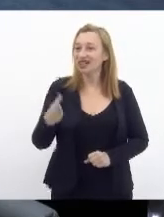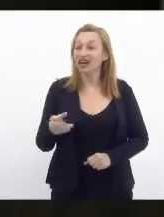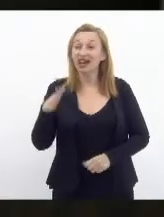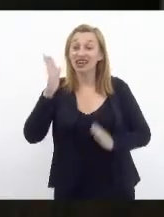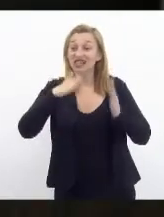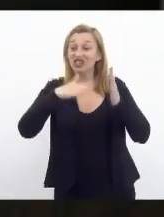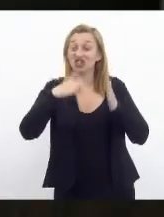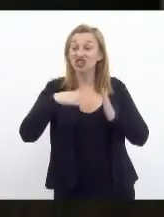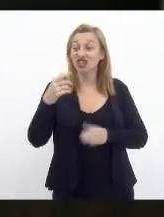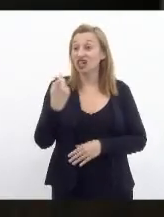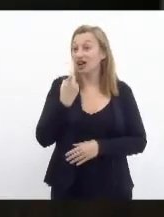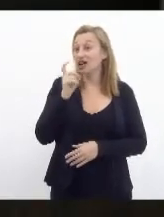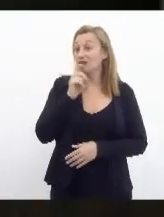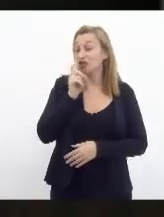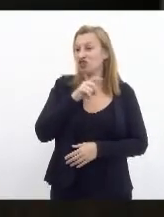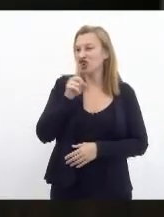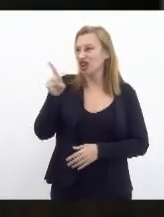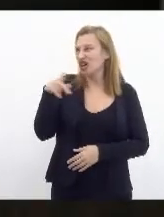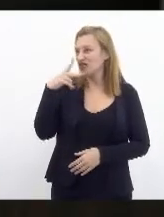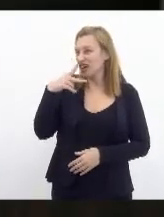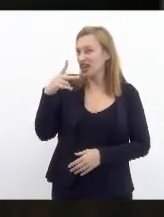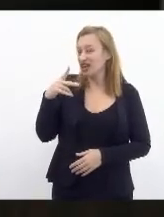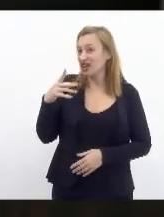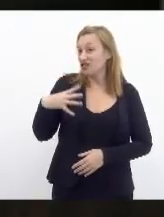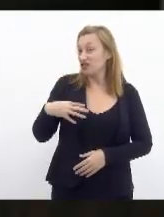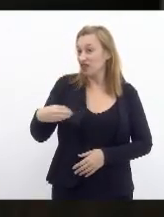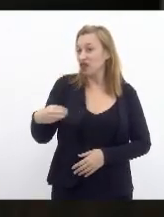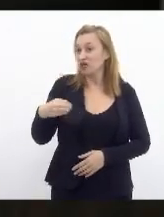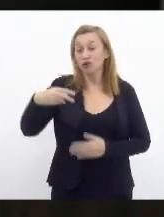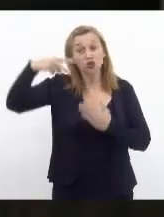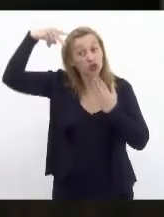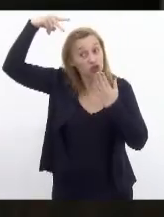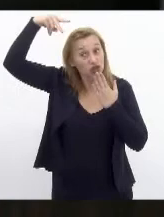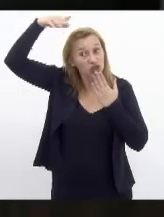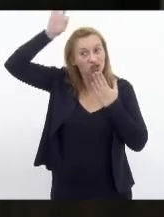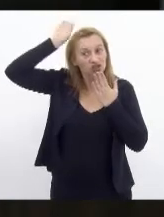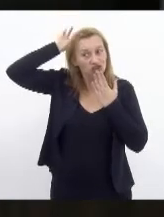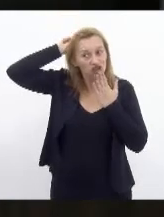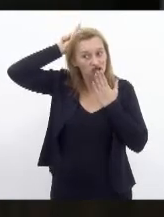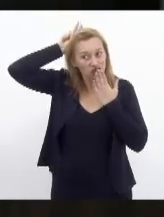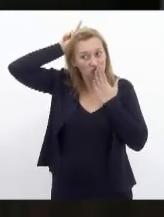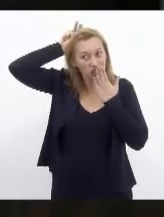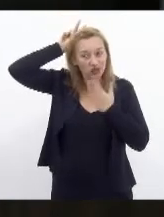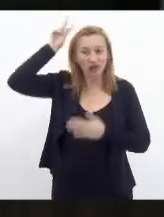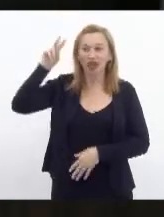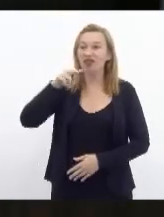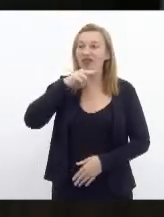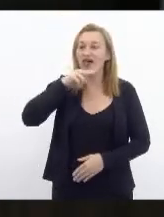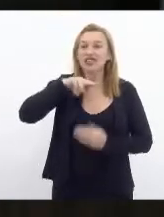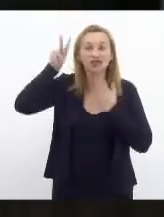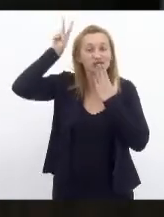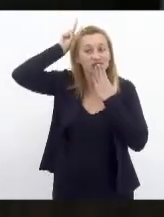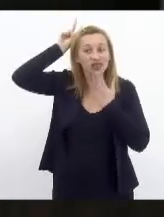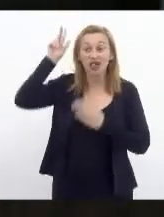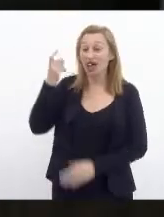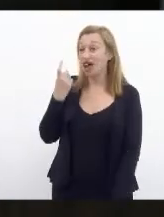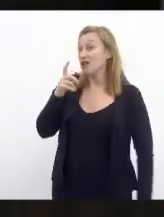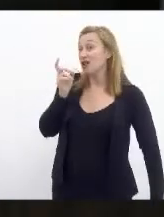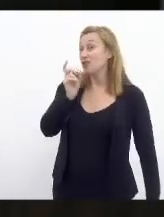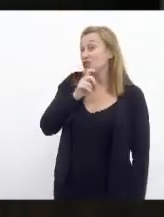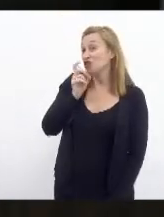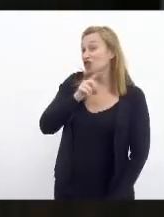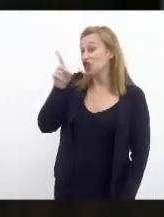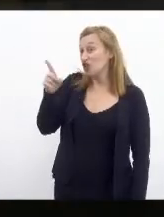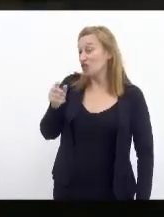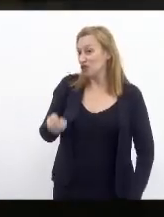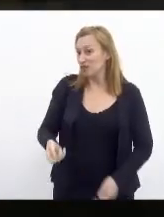tudo mentira. Ele diz que é filho de índio, neto do índio. Mas eu fui pescar com ele, Paul Bell. Terceiro, quarto dia, começou a ficar branco aqui. Assim.